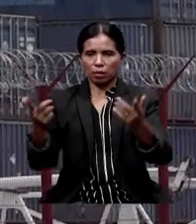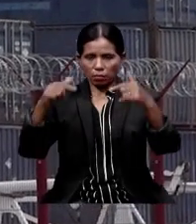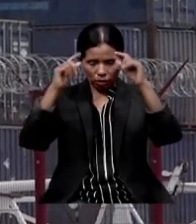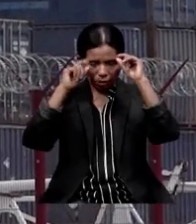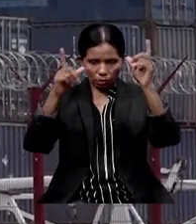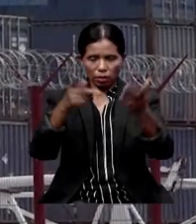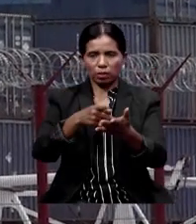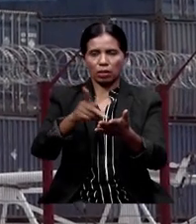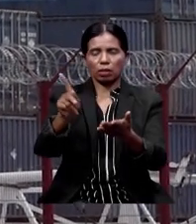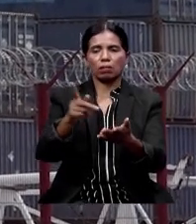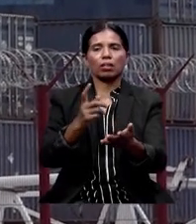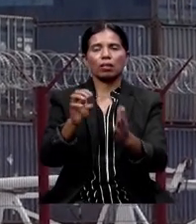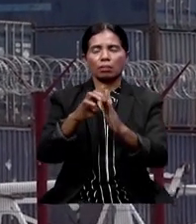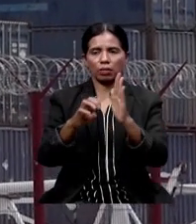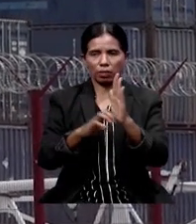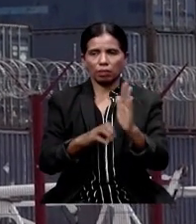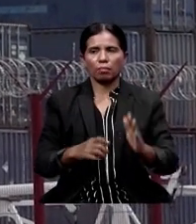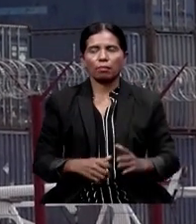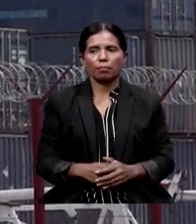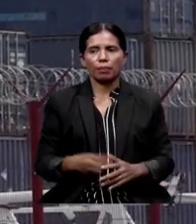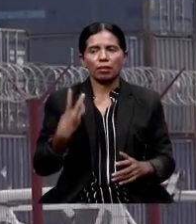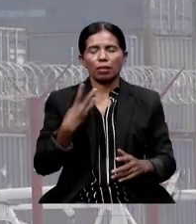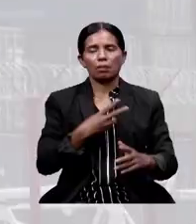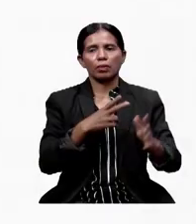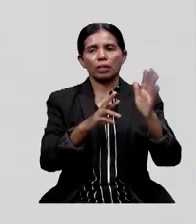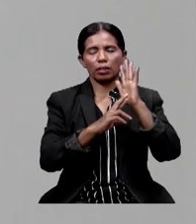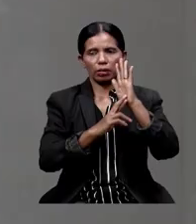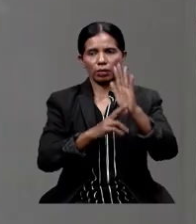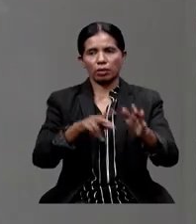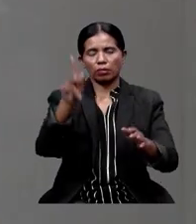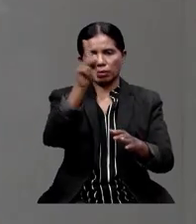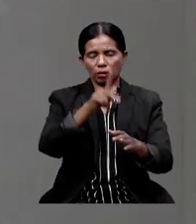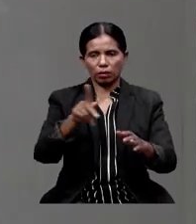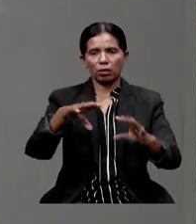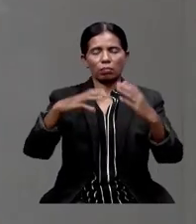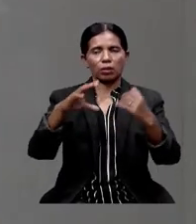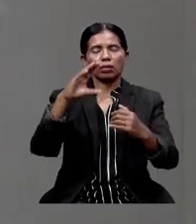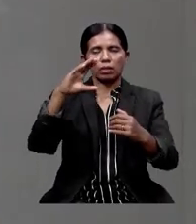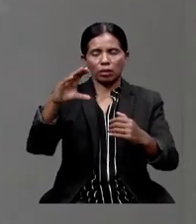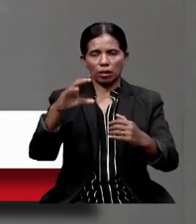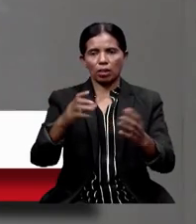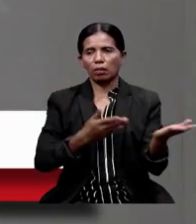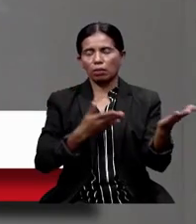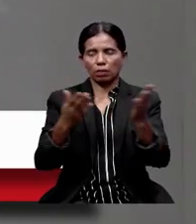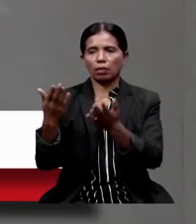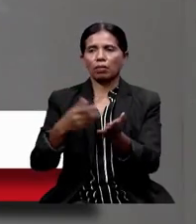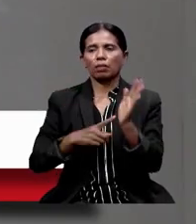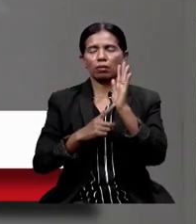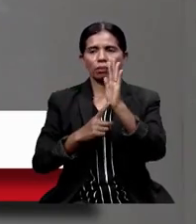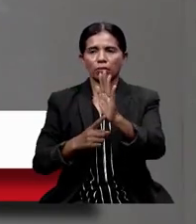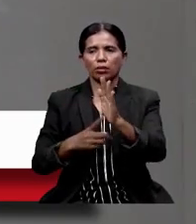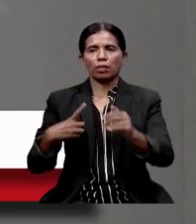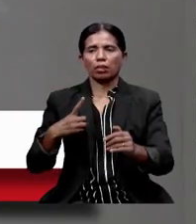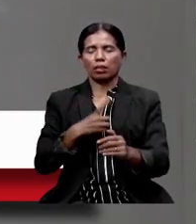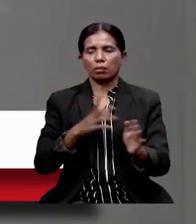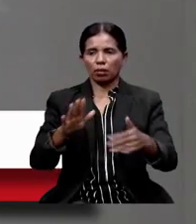selo taxa ba estado. Atenção, também a minha relatório de fiscalização comissão CNE submetendo no distribuiu no bar distintos deputados